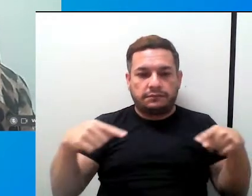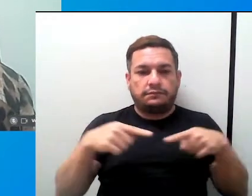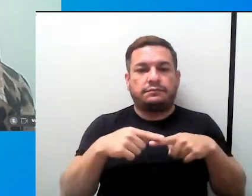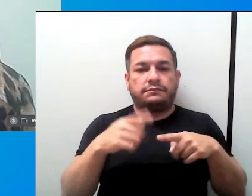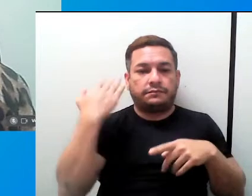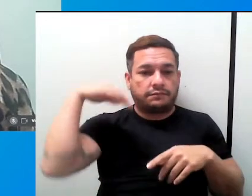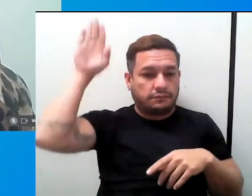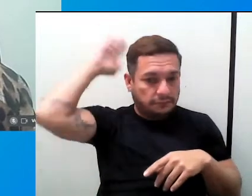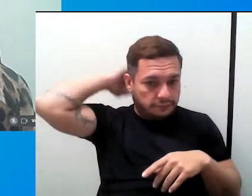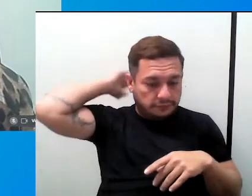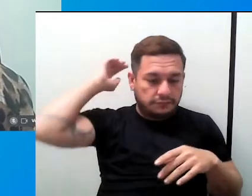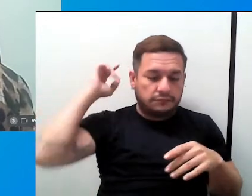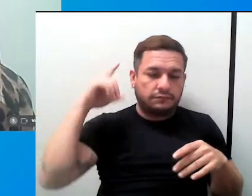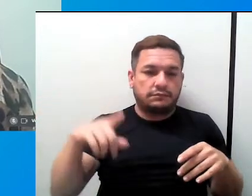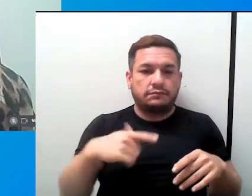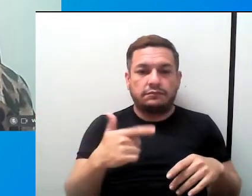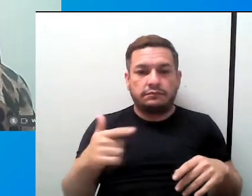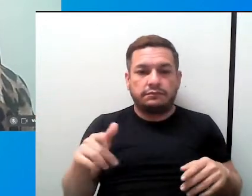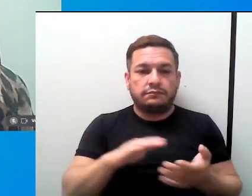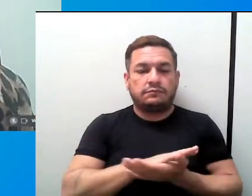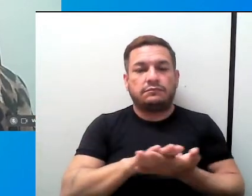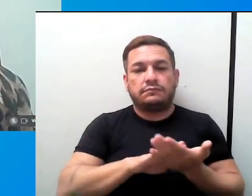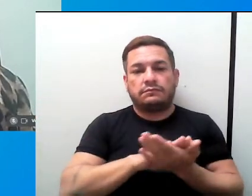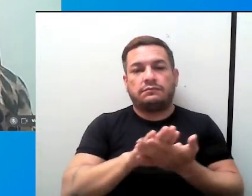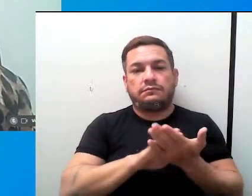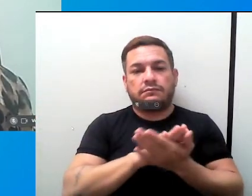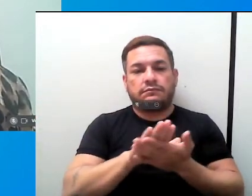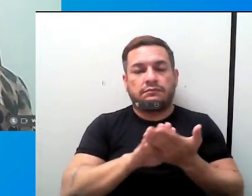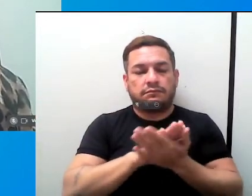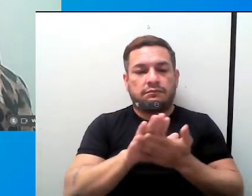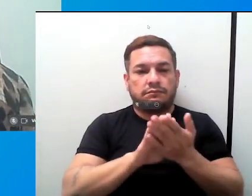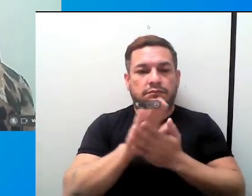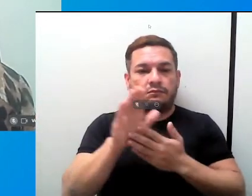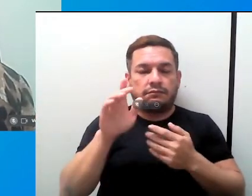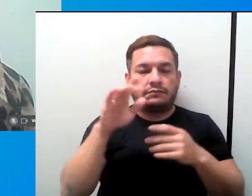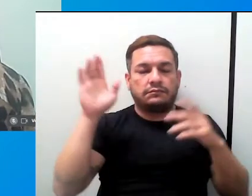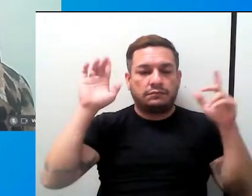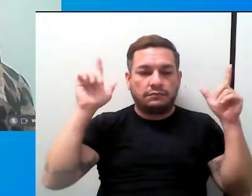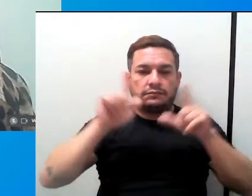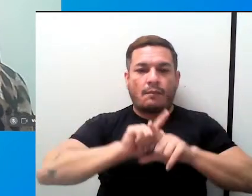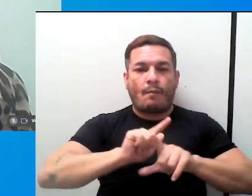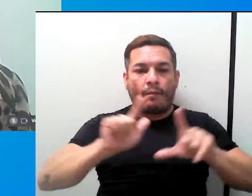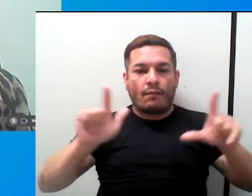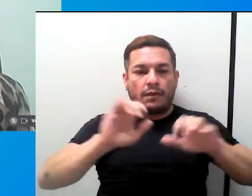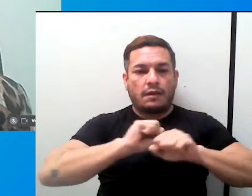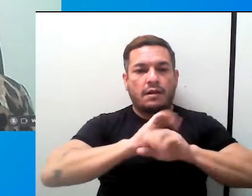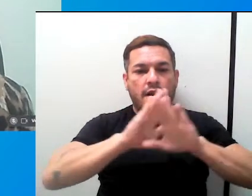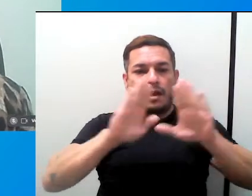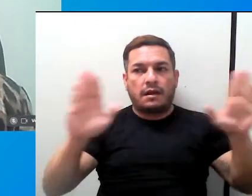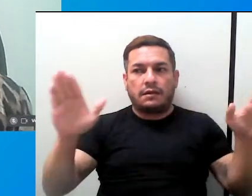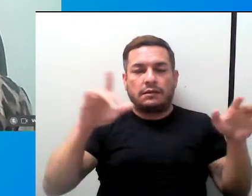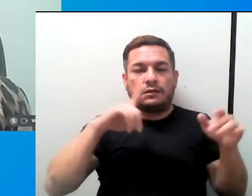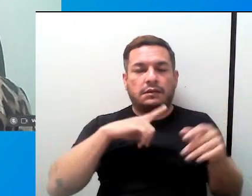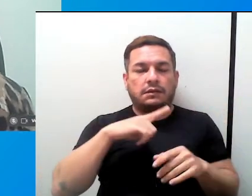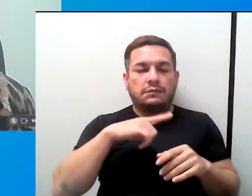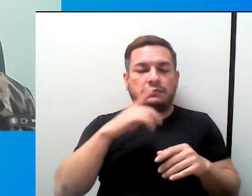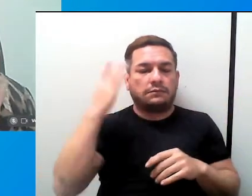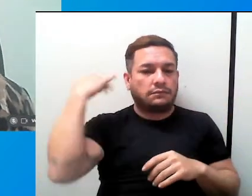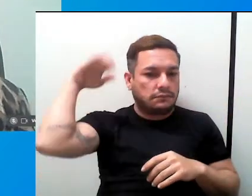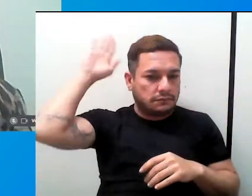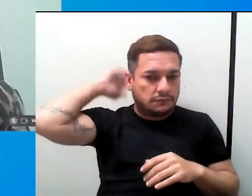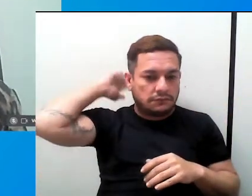Atrás da minha cadeira não tem nada, é uma parede limpa e clara. Então temos um cenário,